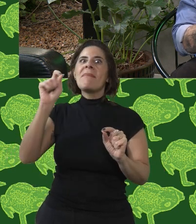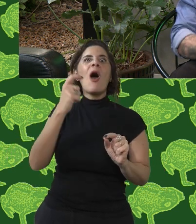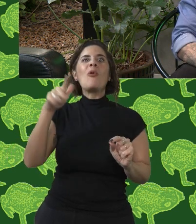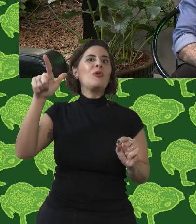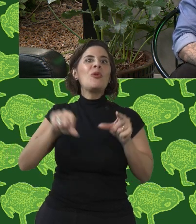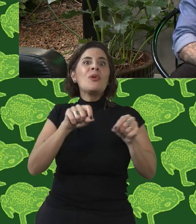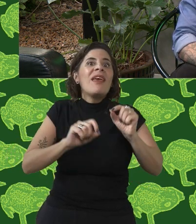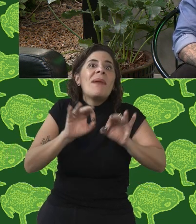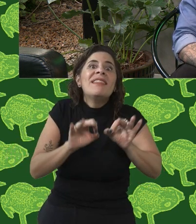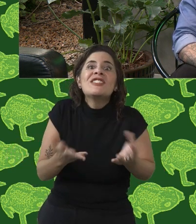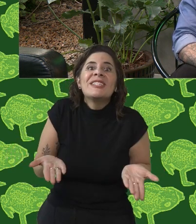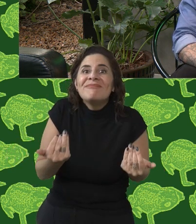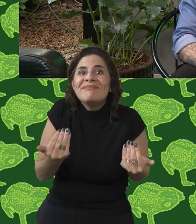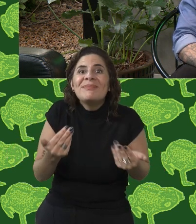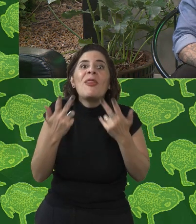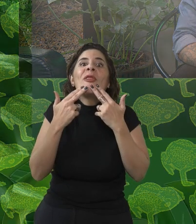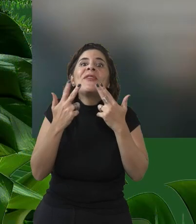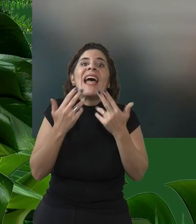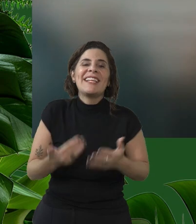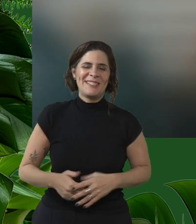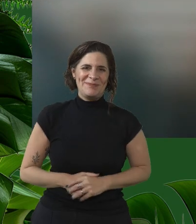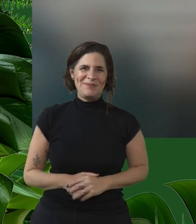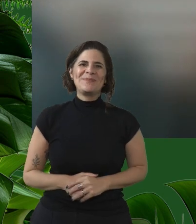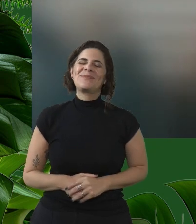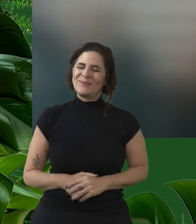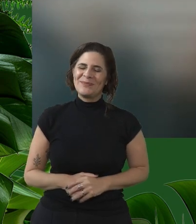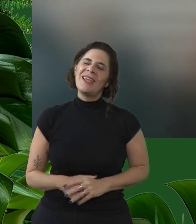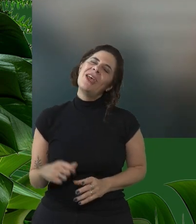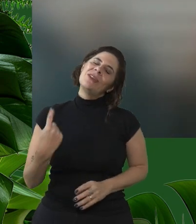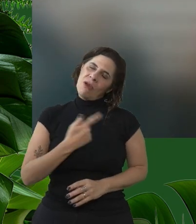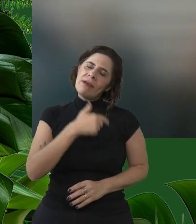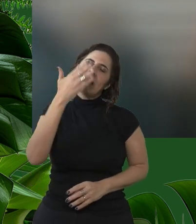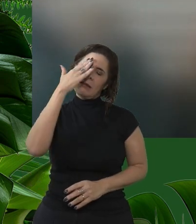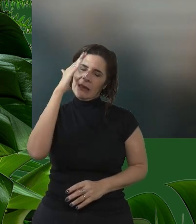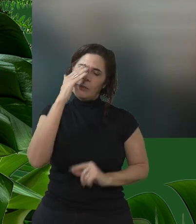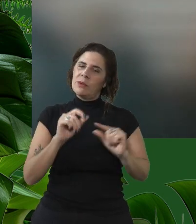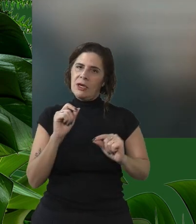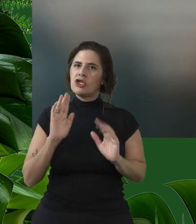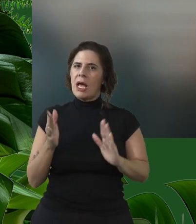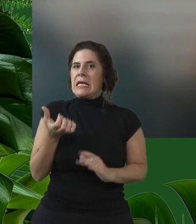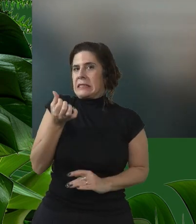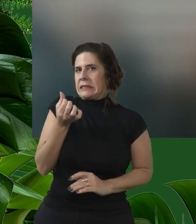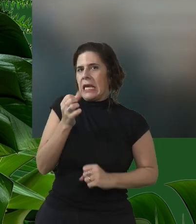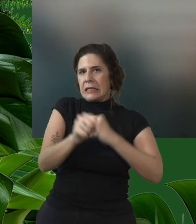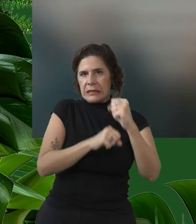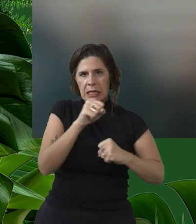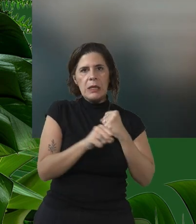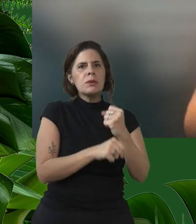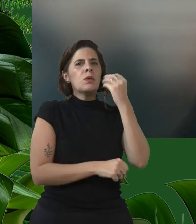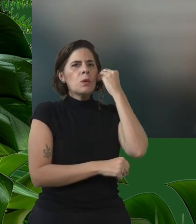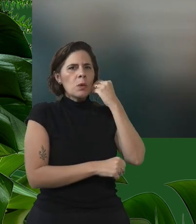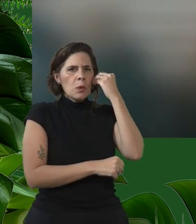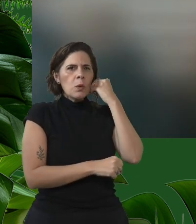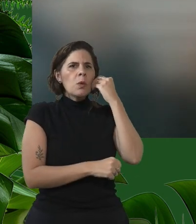novidades. Ótimo. A gente entendeu, né, ao longo desses nossos 6 anos de experiência com Viva Água, junto com os nossos parceiros,